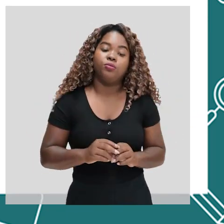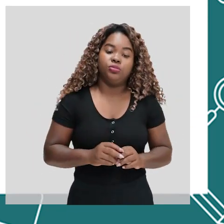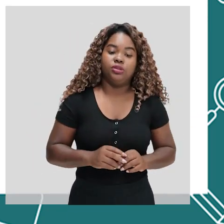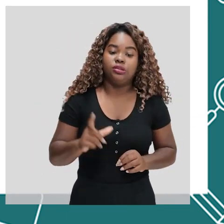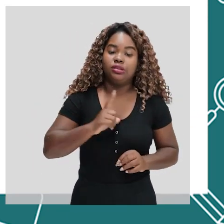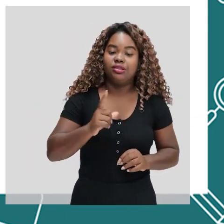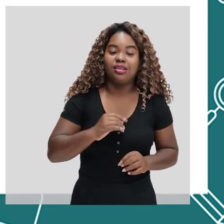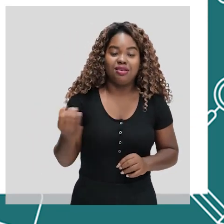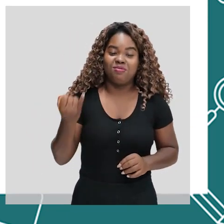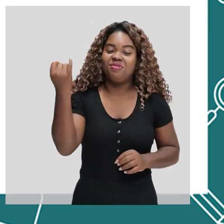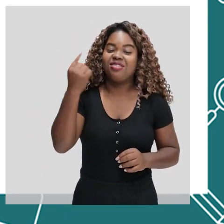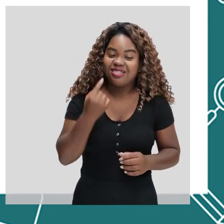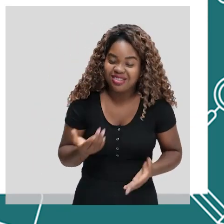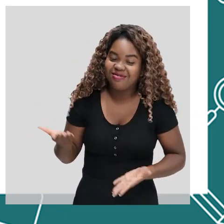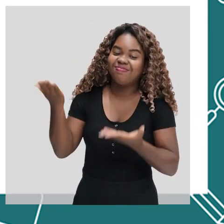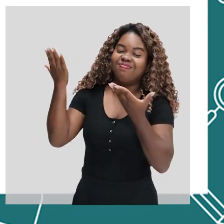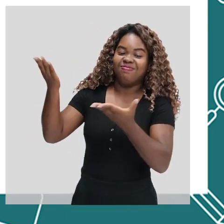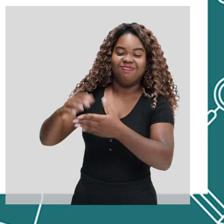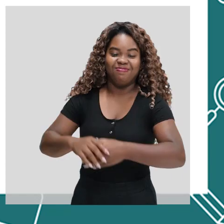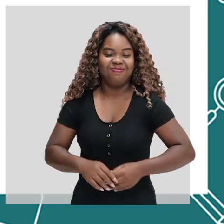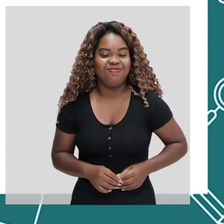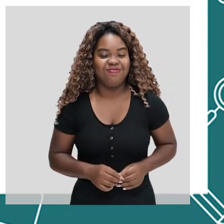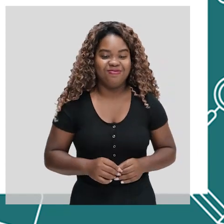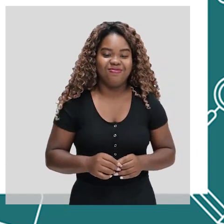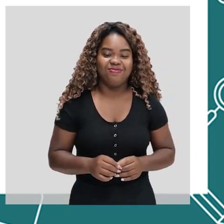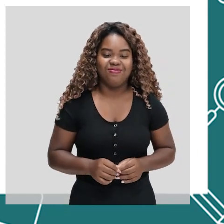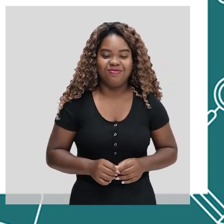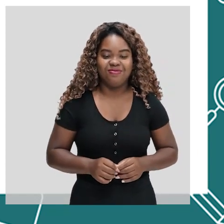interessante essa bem aqui ó